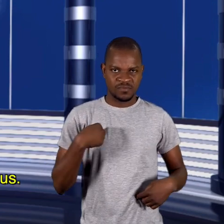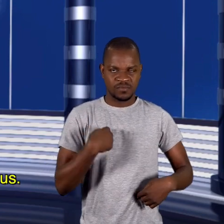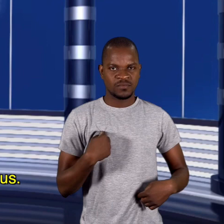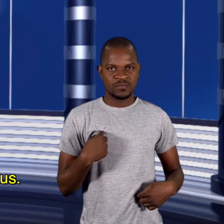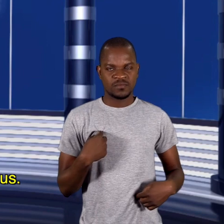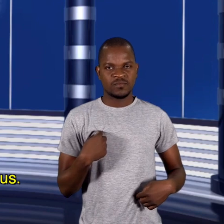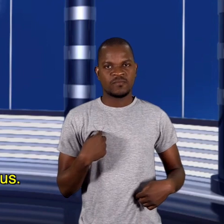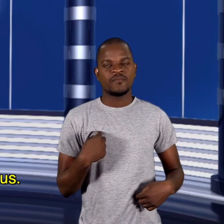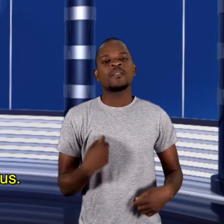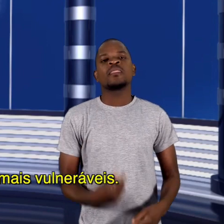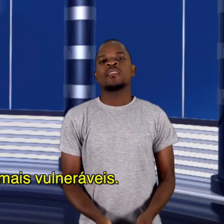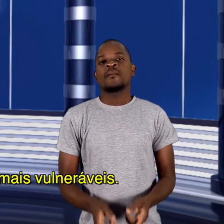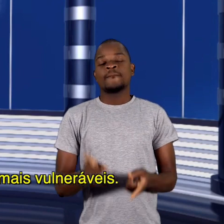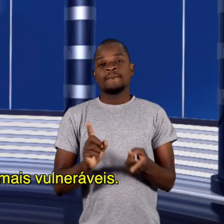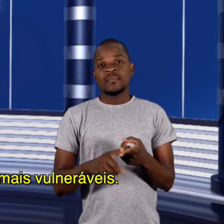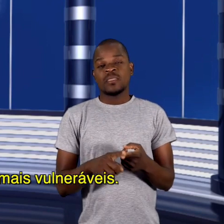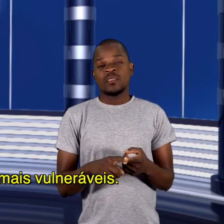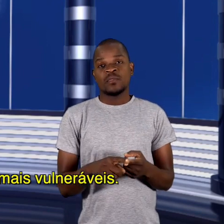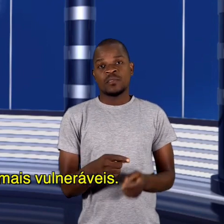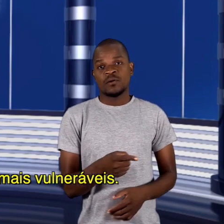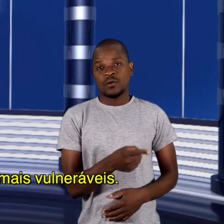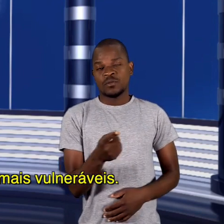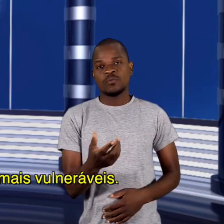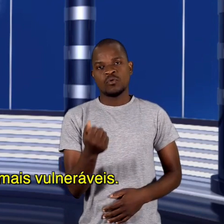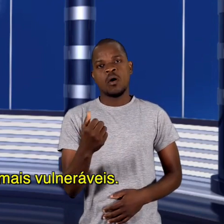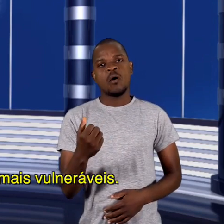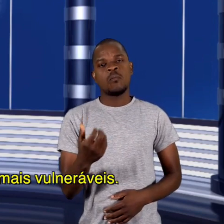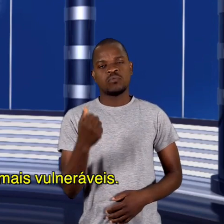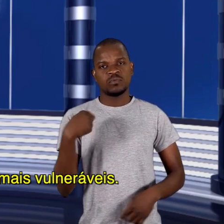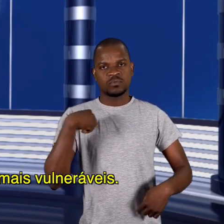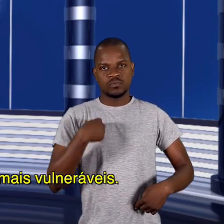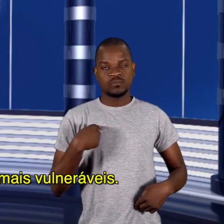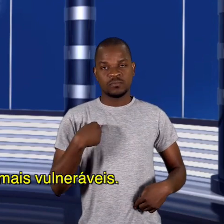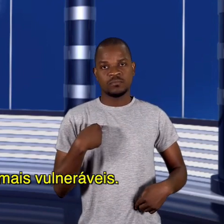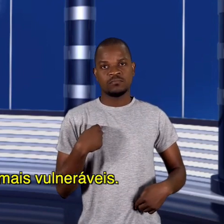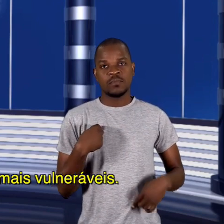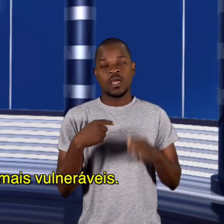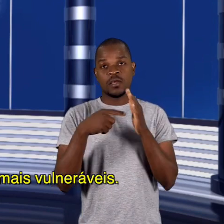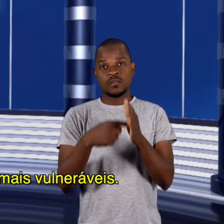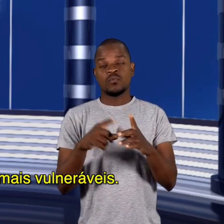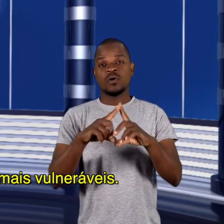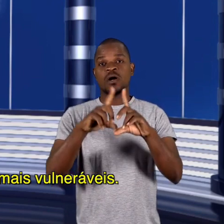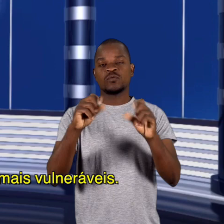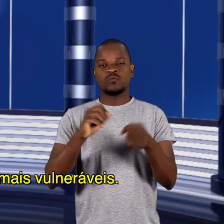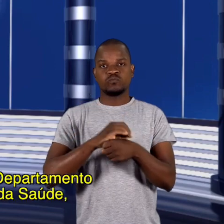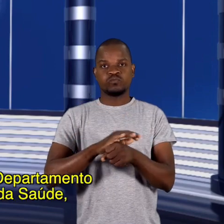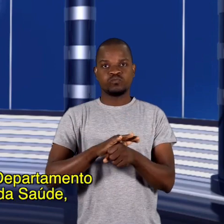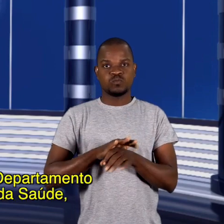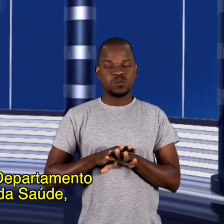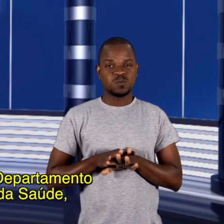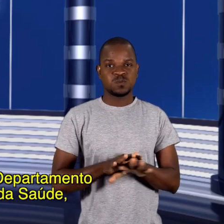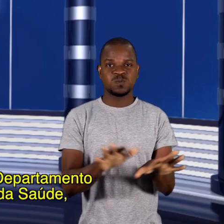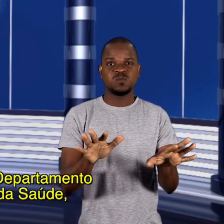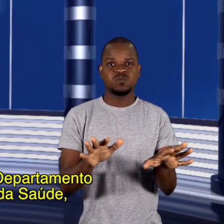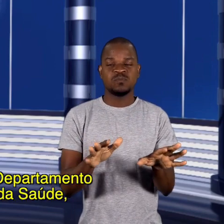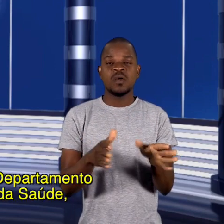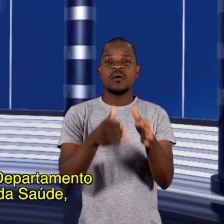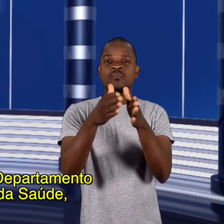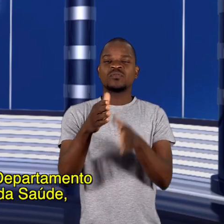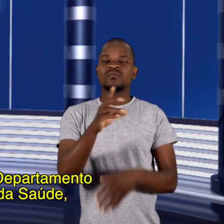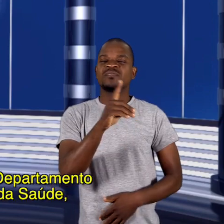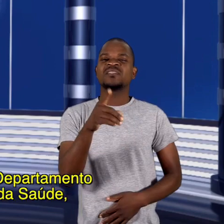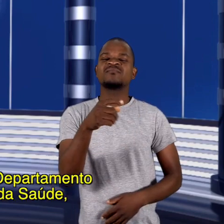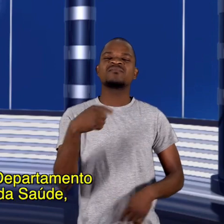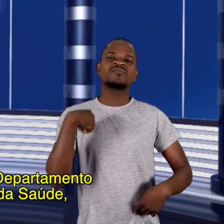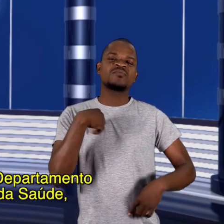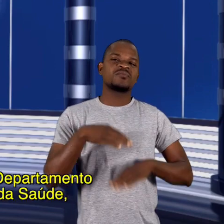o caso do coronavírus as pessoas com deficiência são as mais vulneráveis e nós esperávamos porque temos